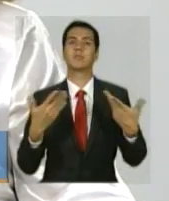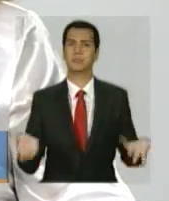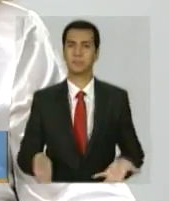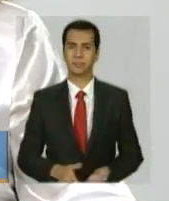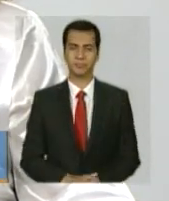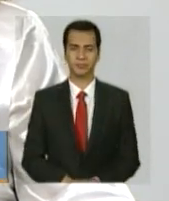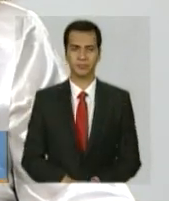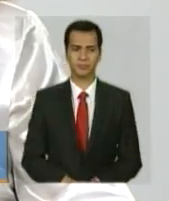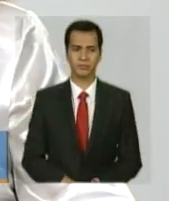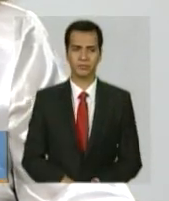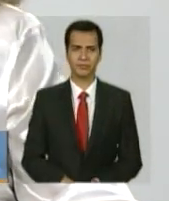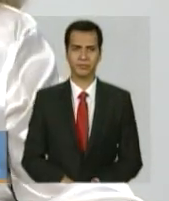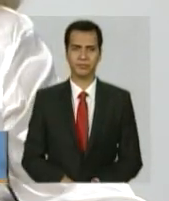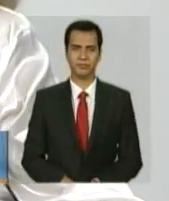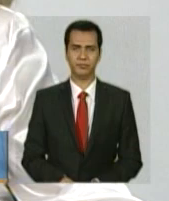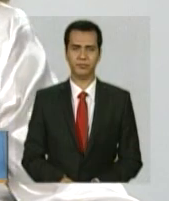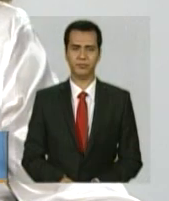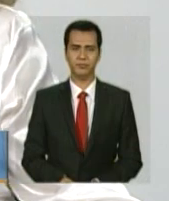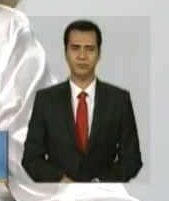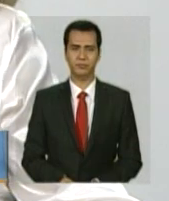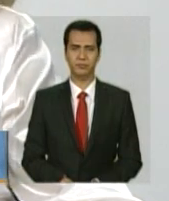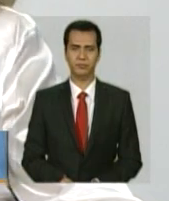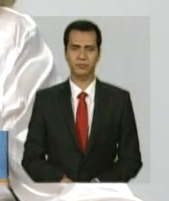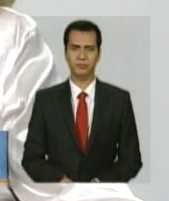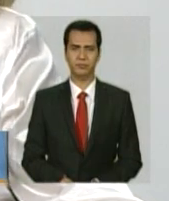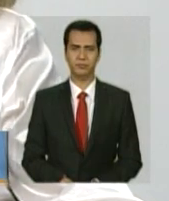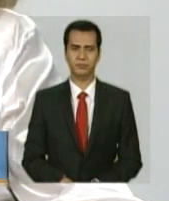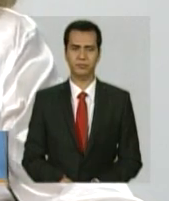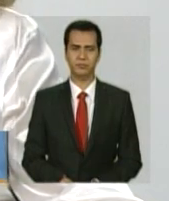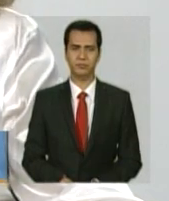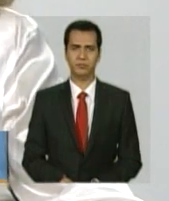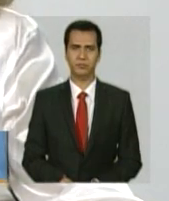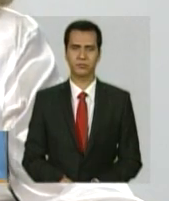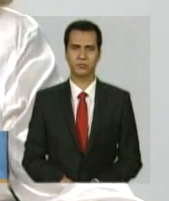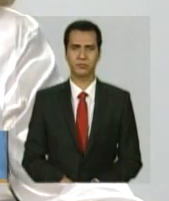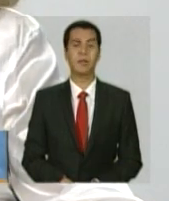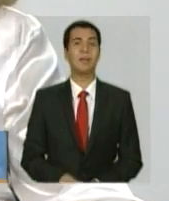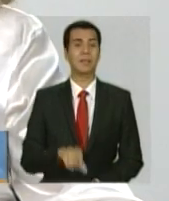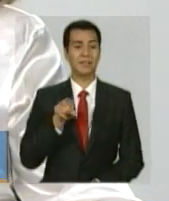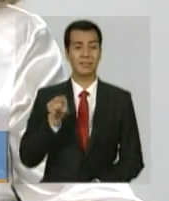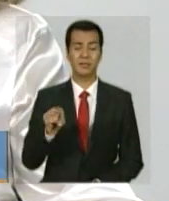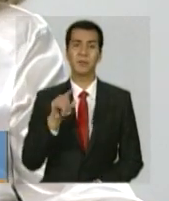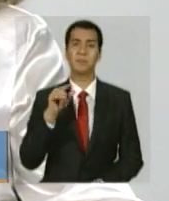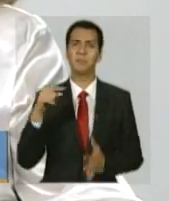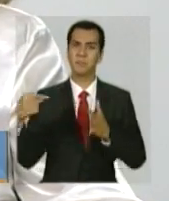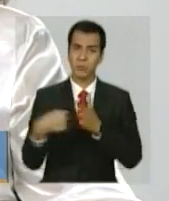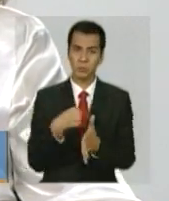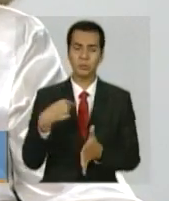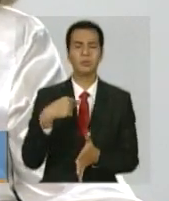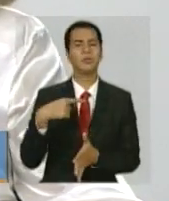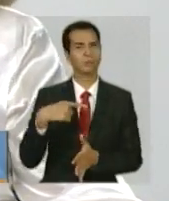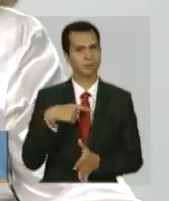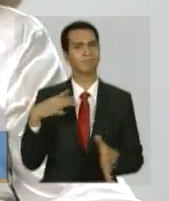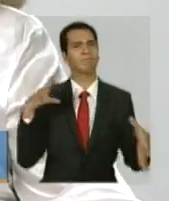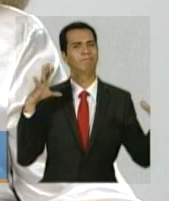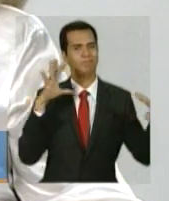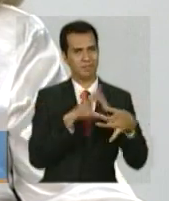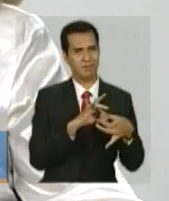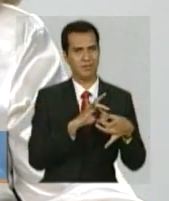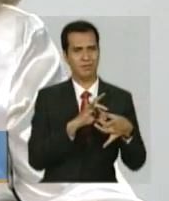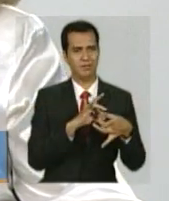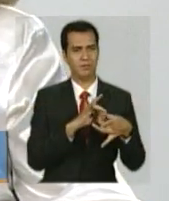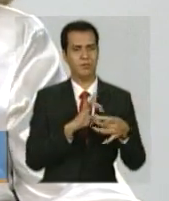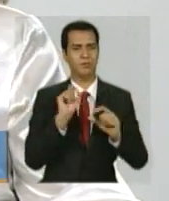uma coisa importante, eu acho que aí estamos falando de parceria, né? Essa pergunta para nós, estamos falando de um parceiro, de